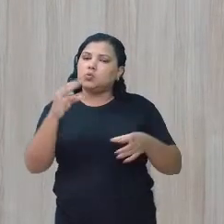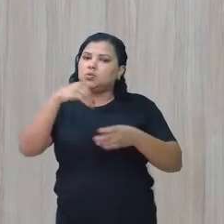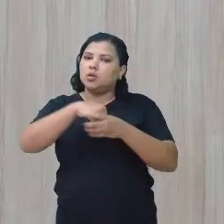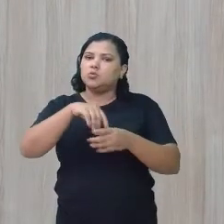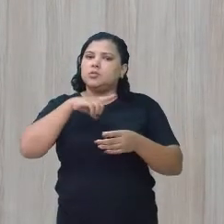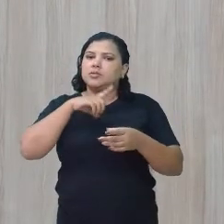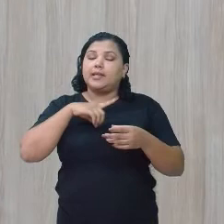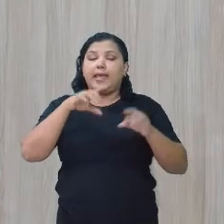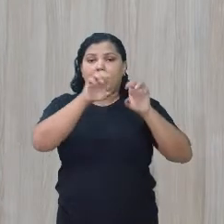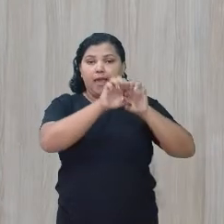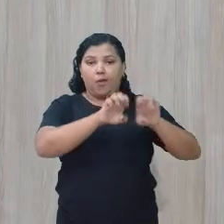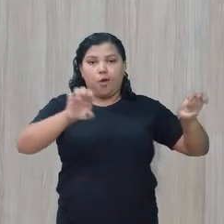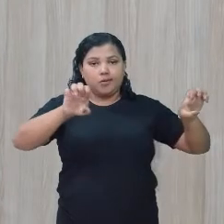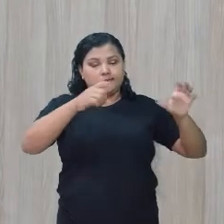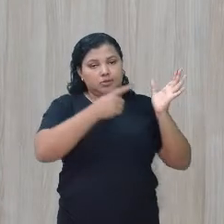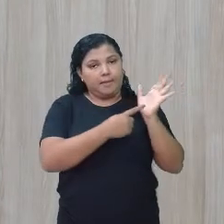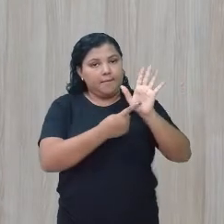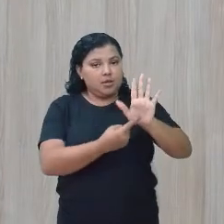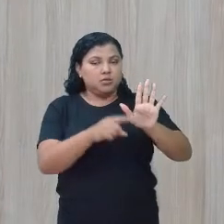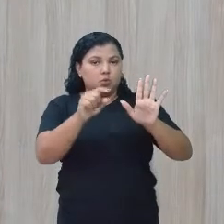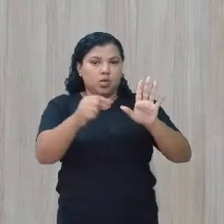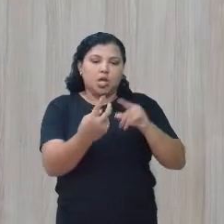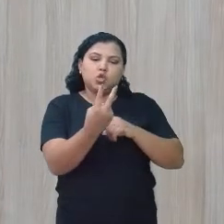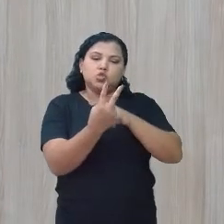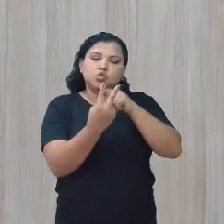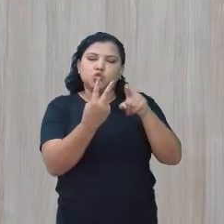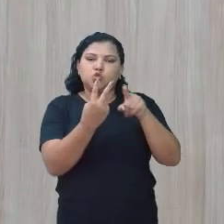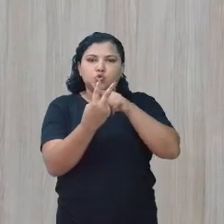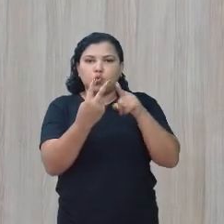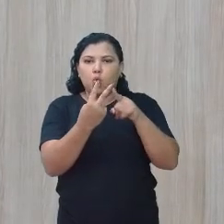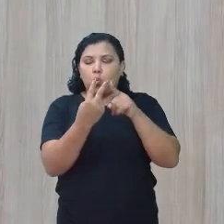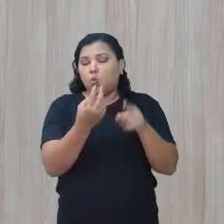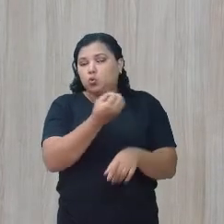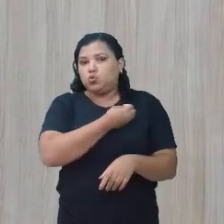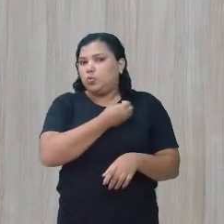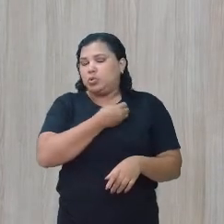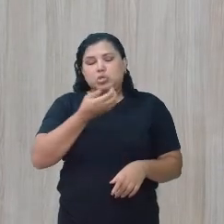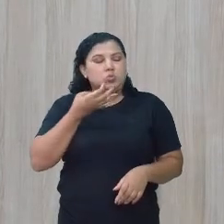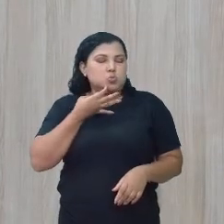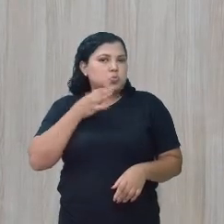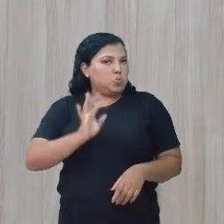composto por equações que apresentam duas incógnitas ou mais,